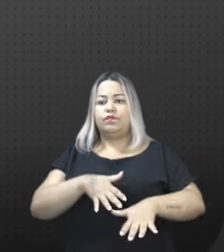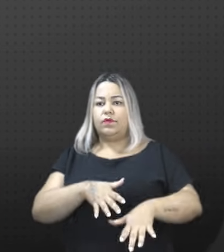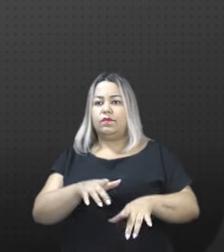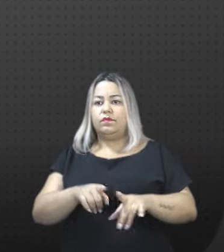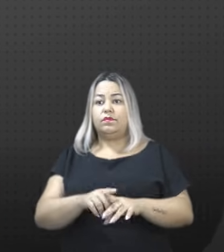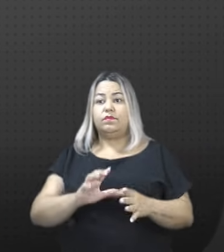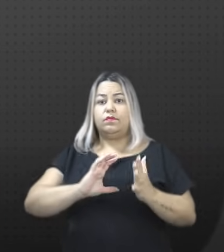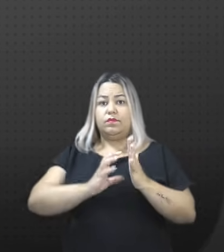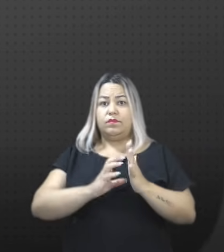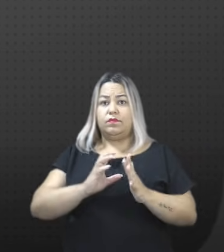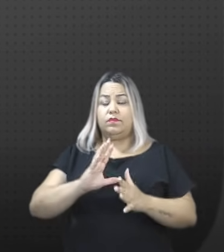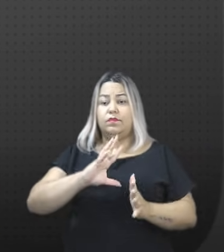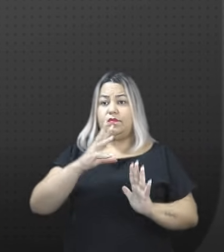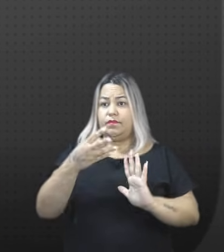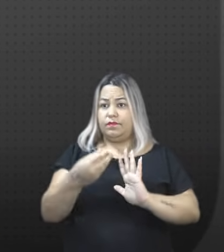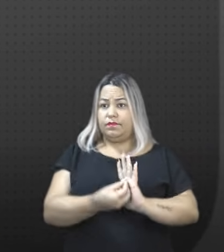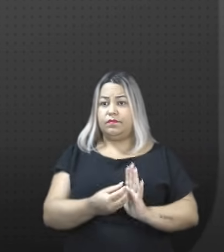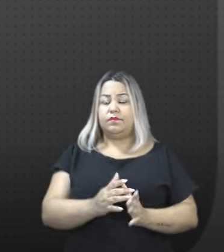Amazônia.